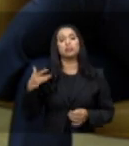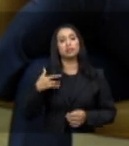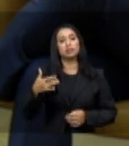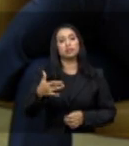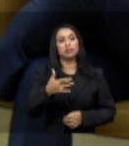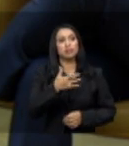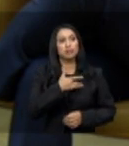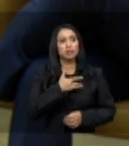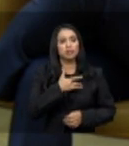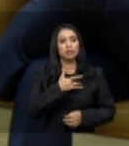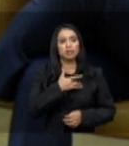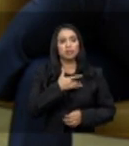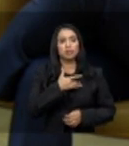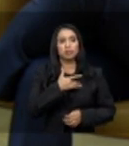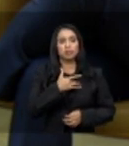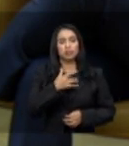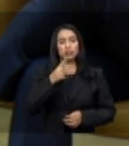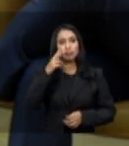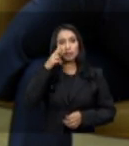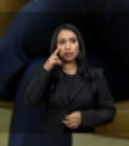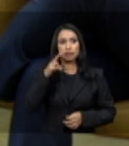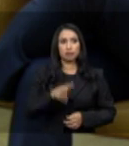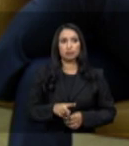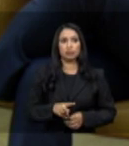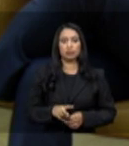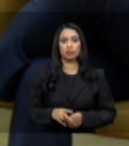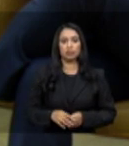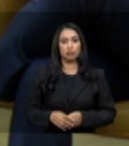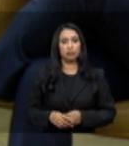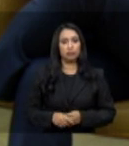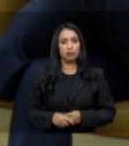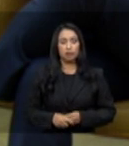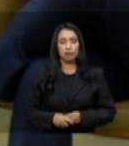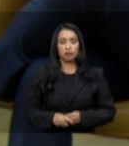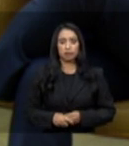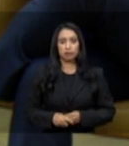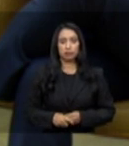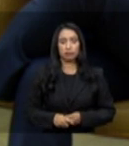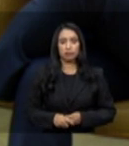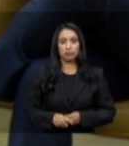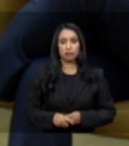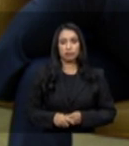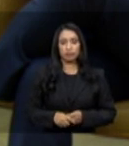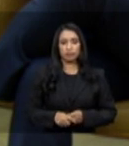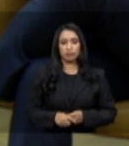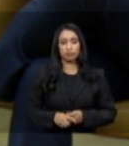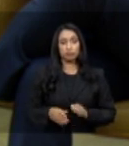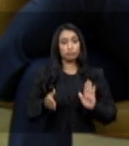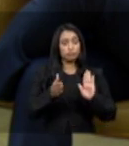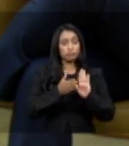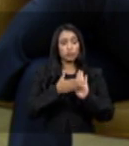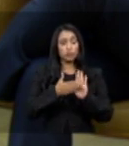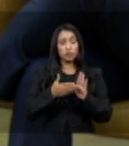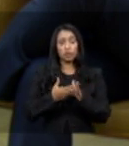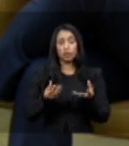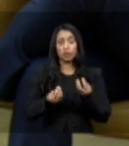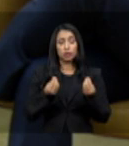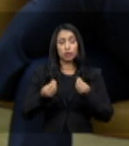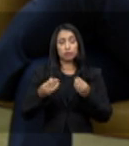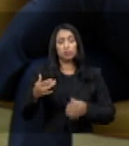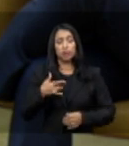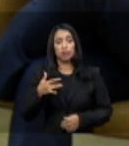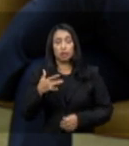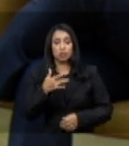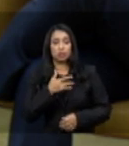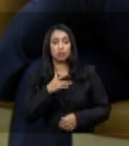quanto do próprios das plantas autoridades que regem e digerem o sistema prisional de federal a proposta das condições saúde que